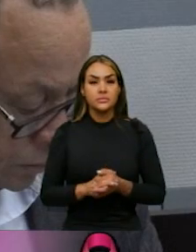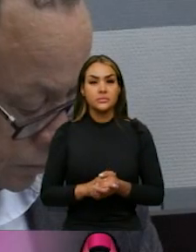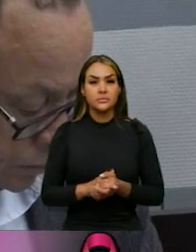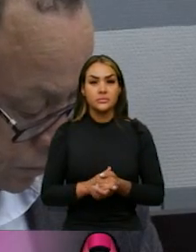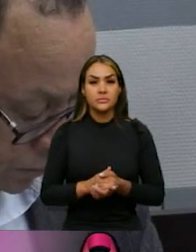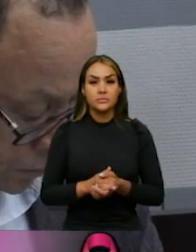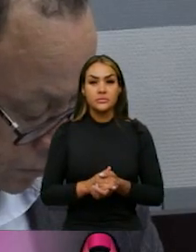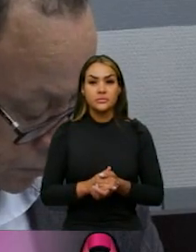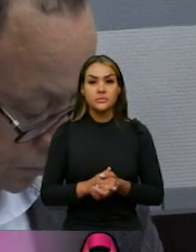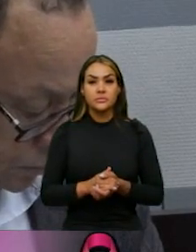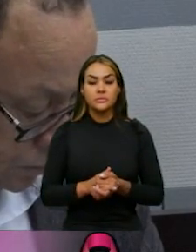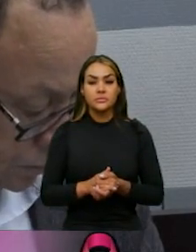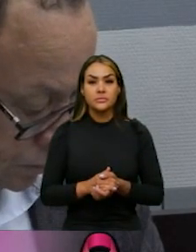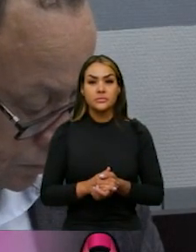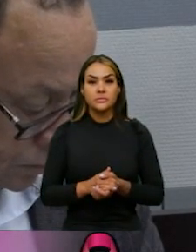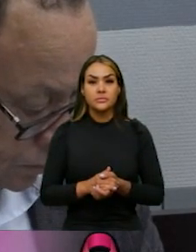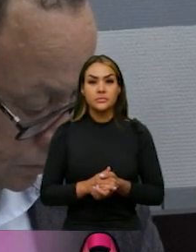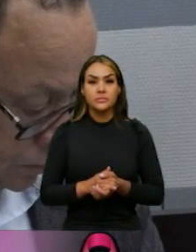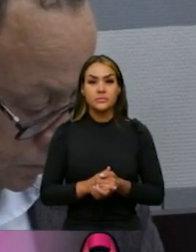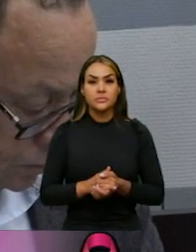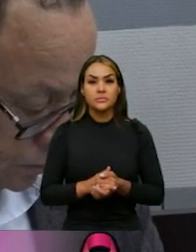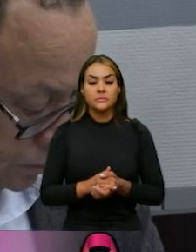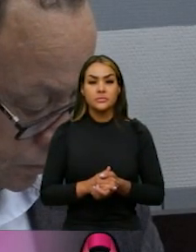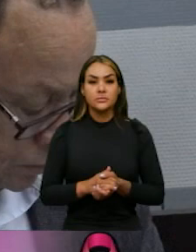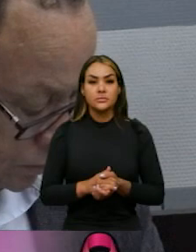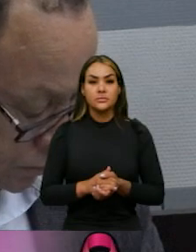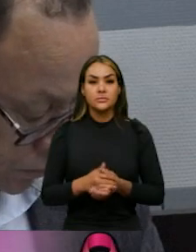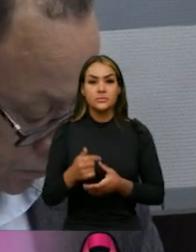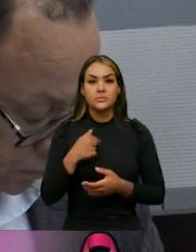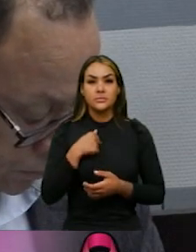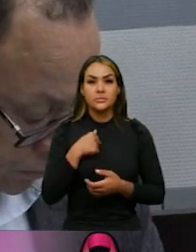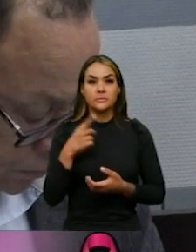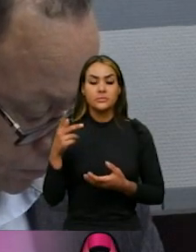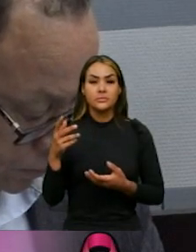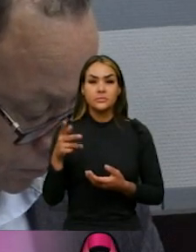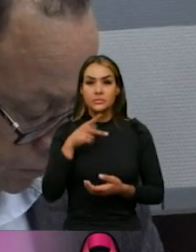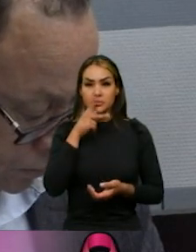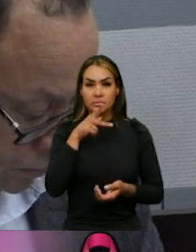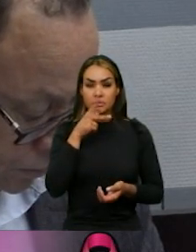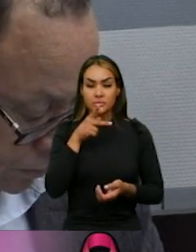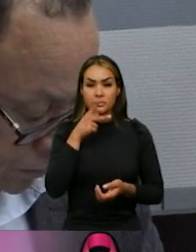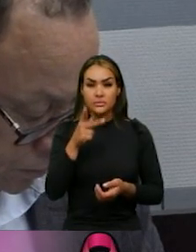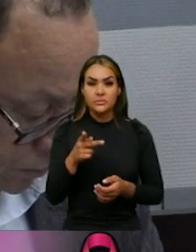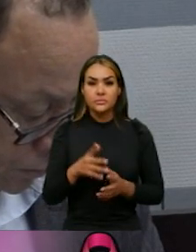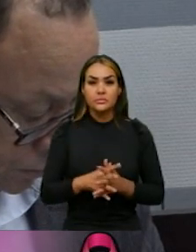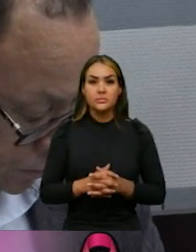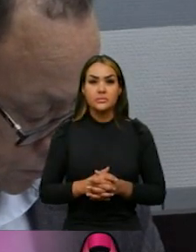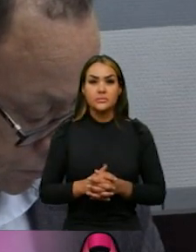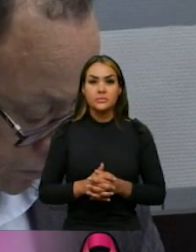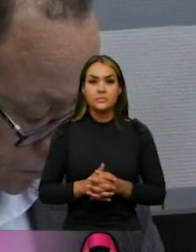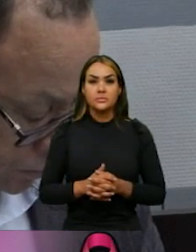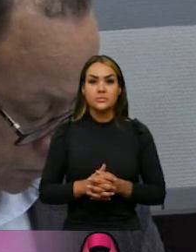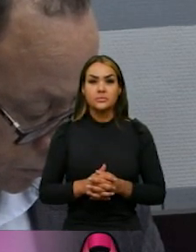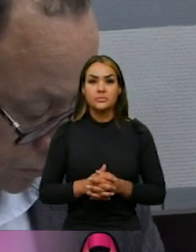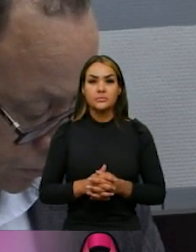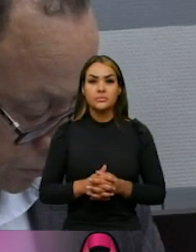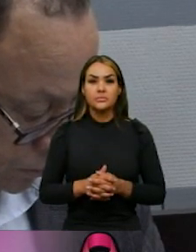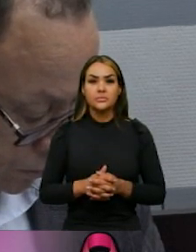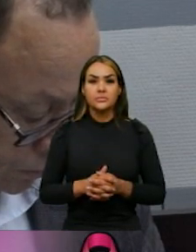na verdade, até também completar, sabemos da correria de todos aqui, eu tenho sido muito